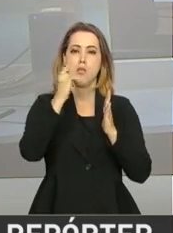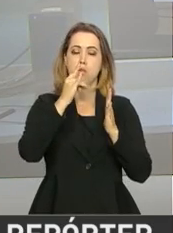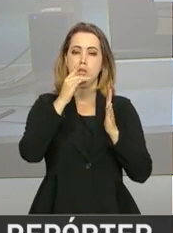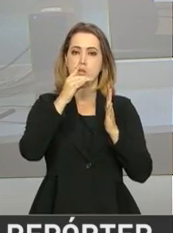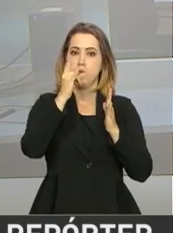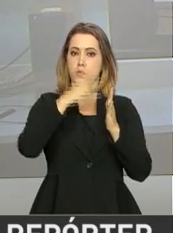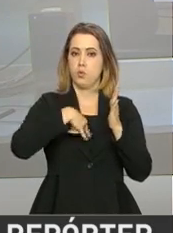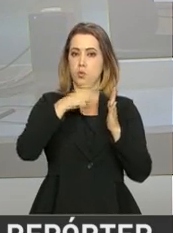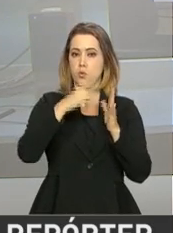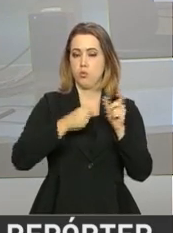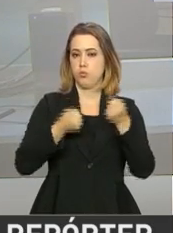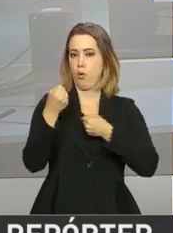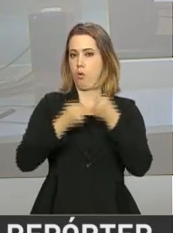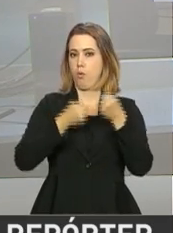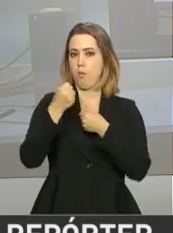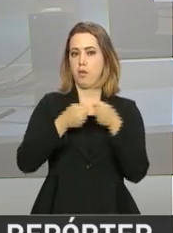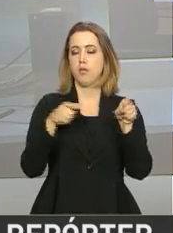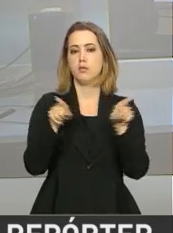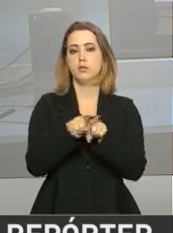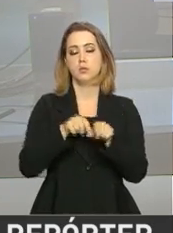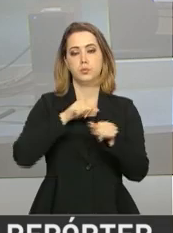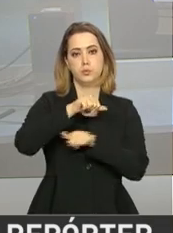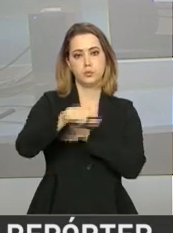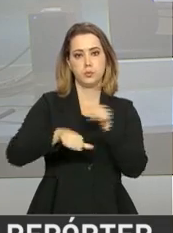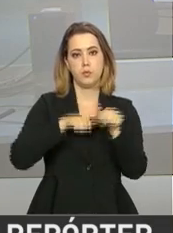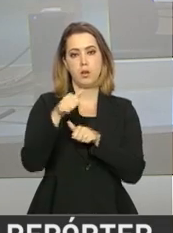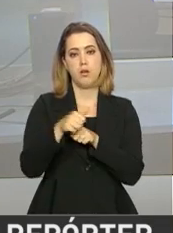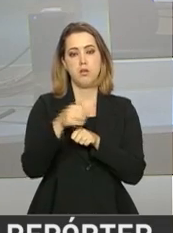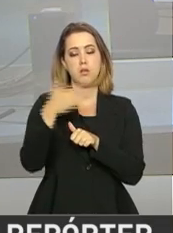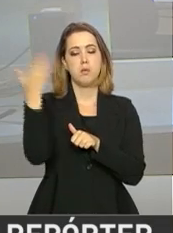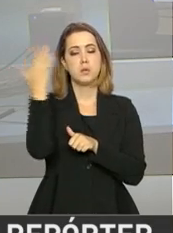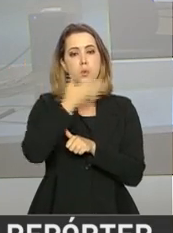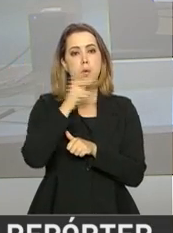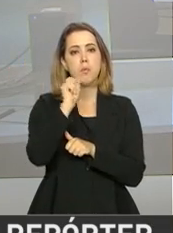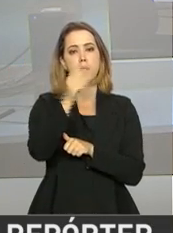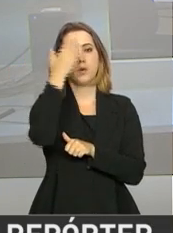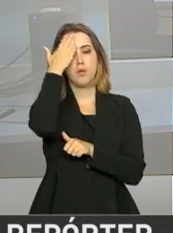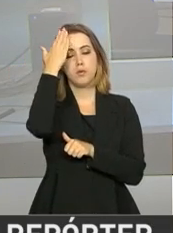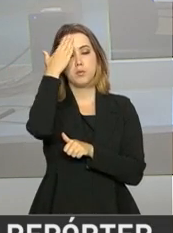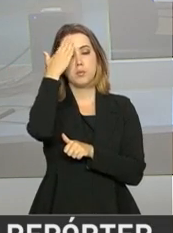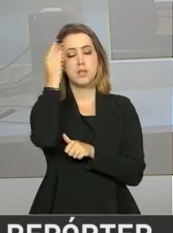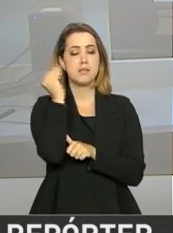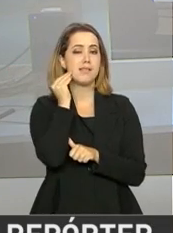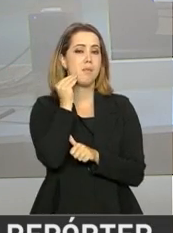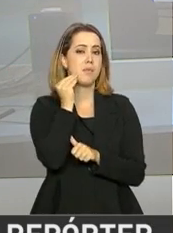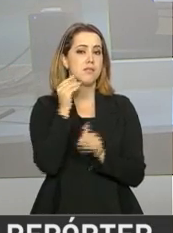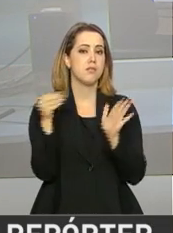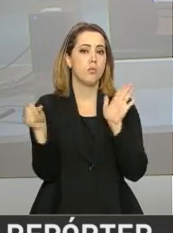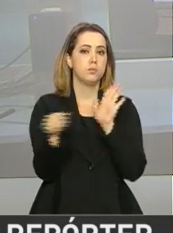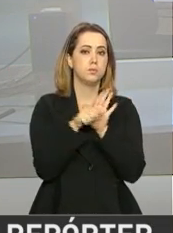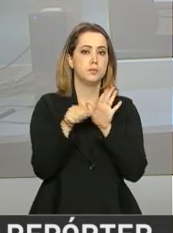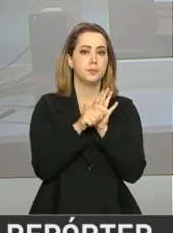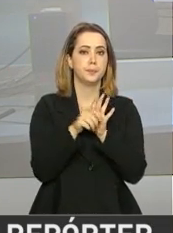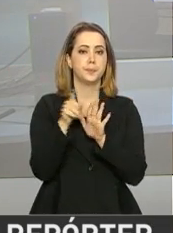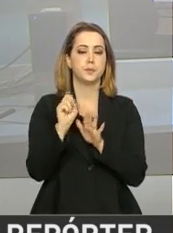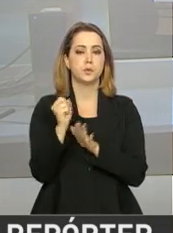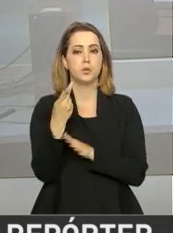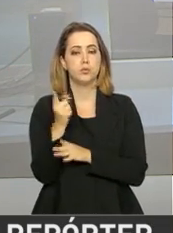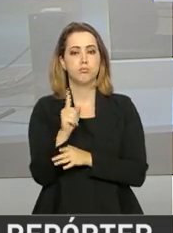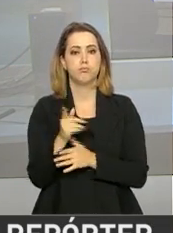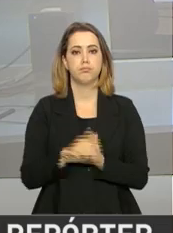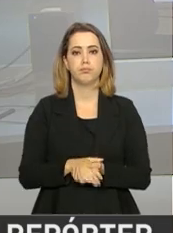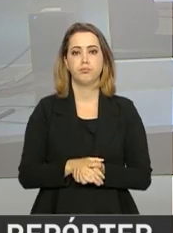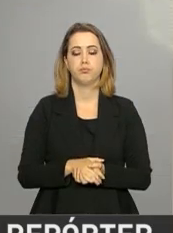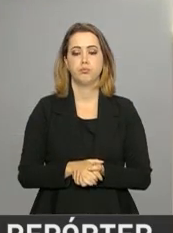obrigatório desde março. De lá para cá, o número de acidentes nas estradas federais tem caído em todo o país. Confira na reportagem de Leonardo